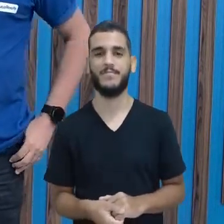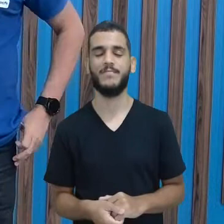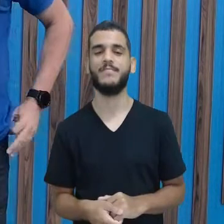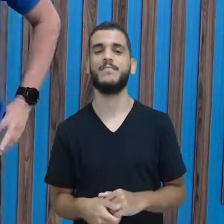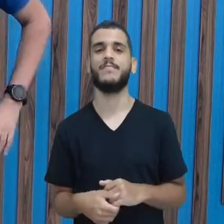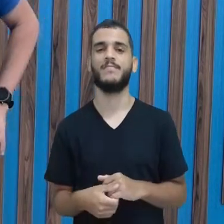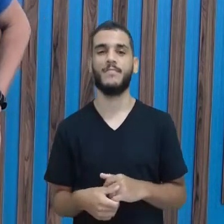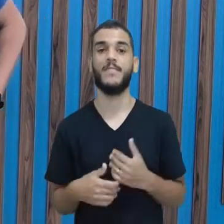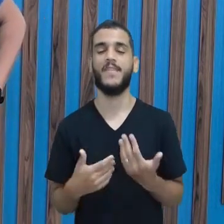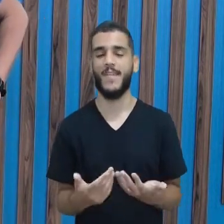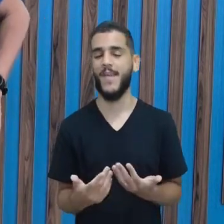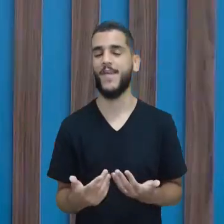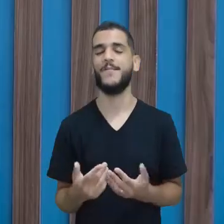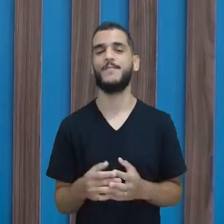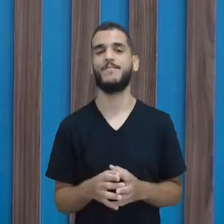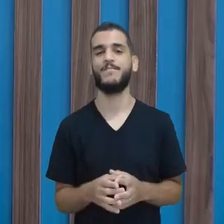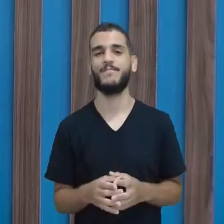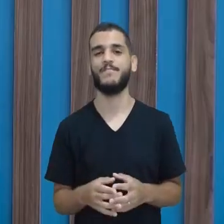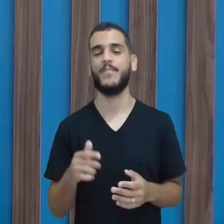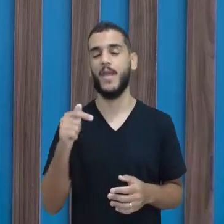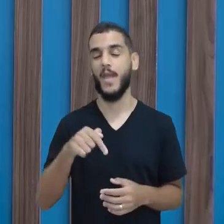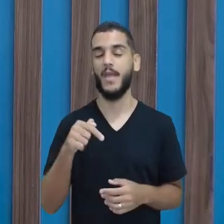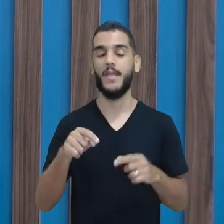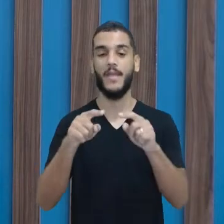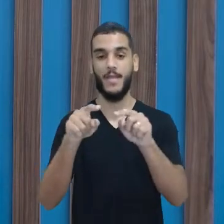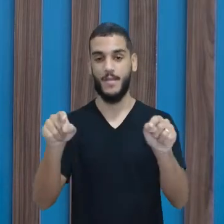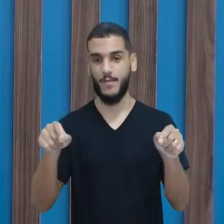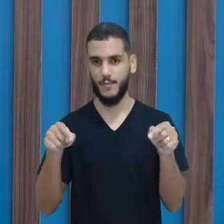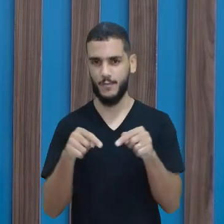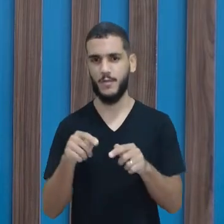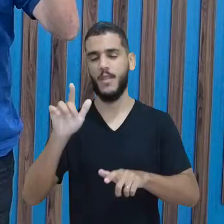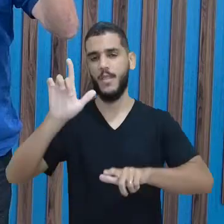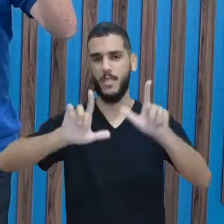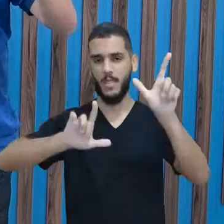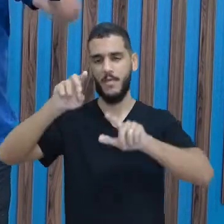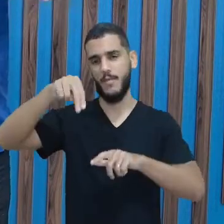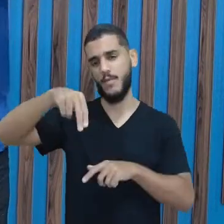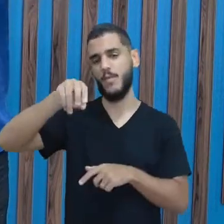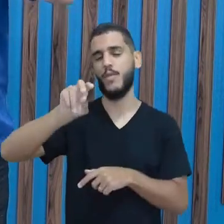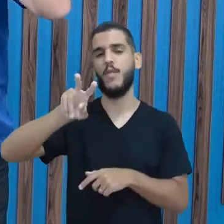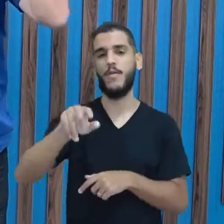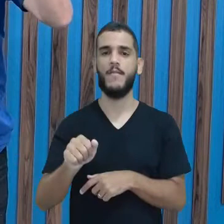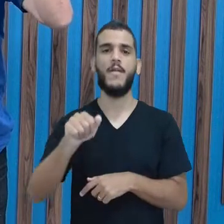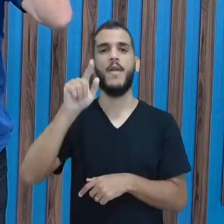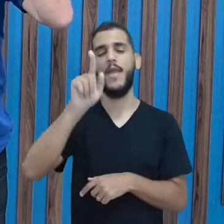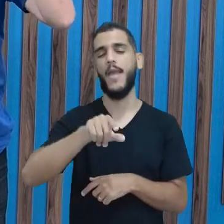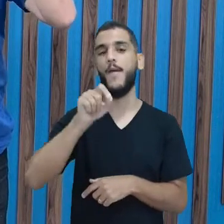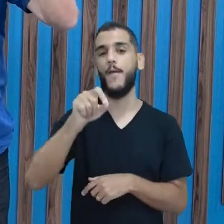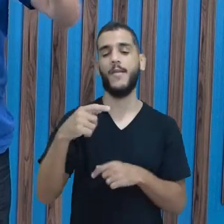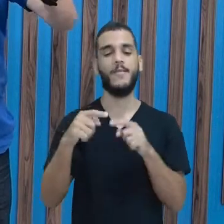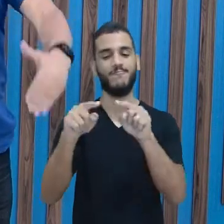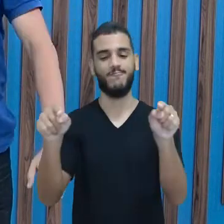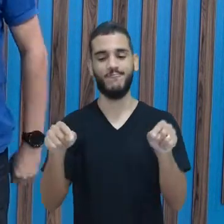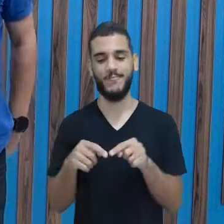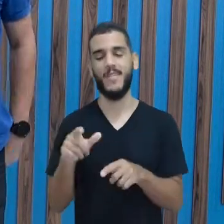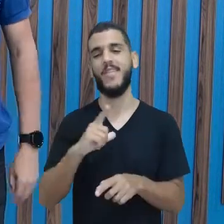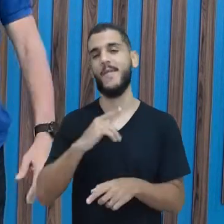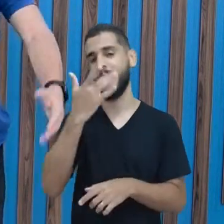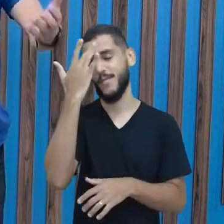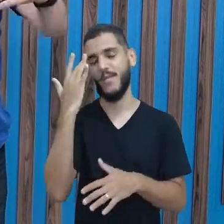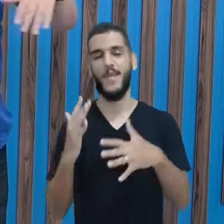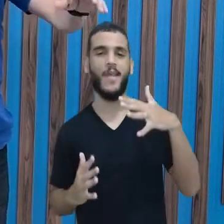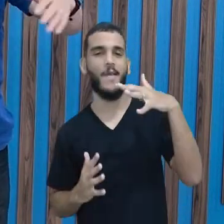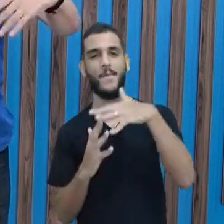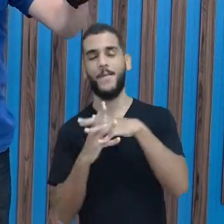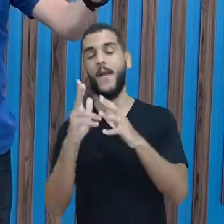Juninho. Juninho Play. Aqui o estúdio da gente da TV Nova Nordeste é um estúdio que chega gente top aqui. O